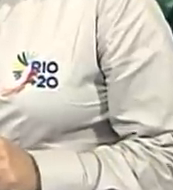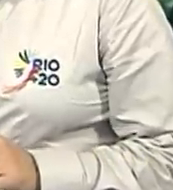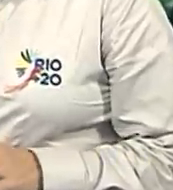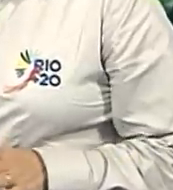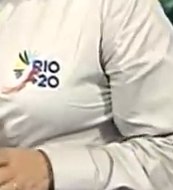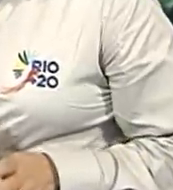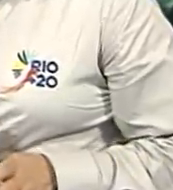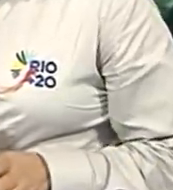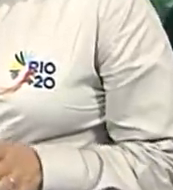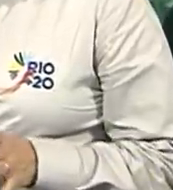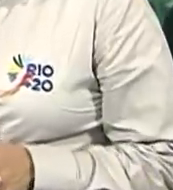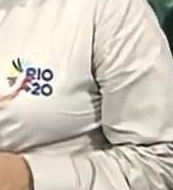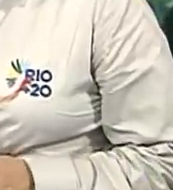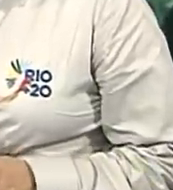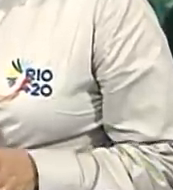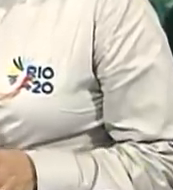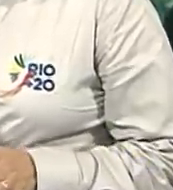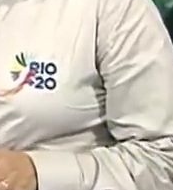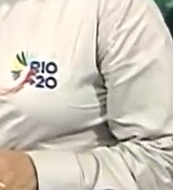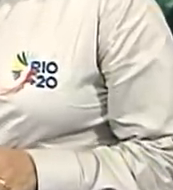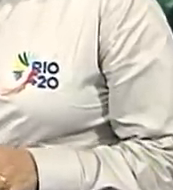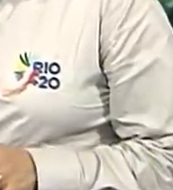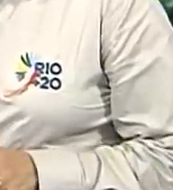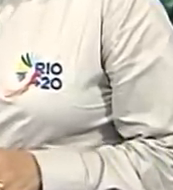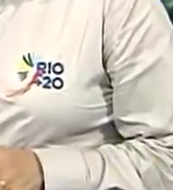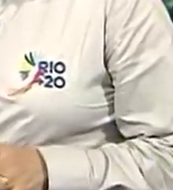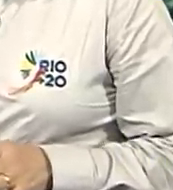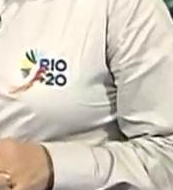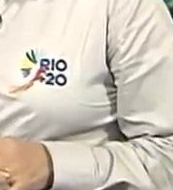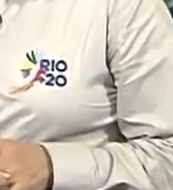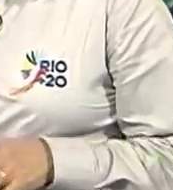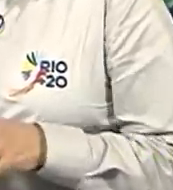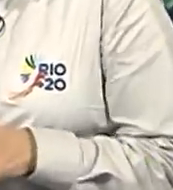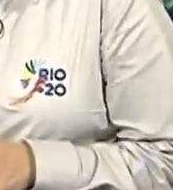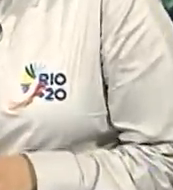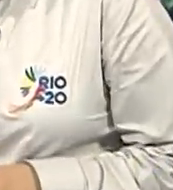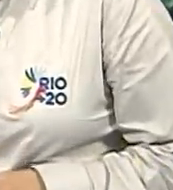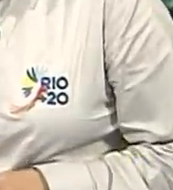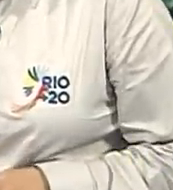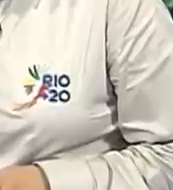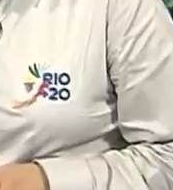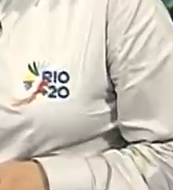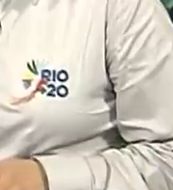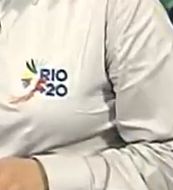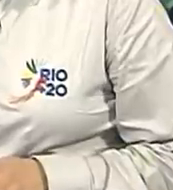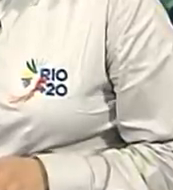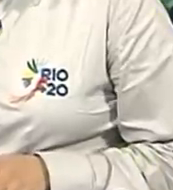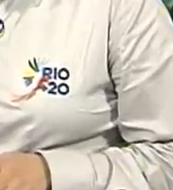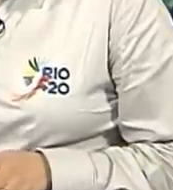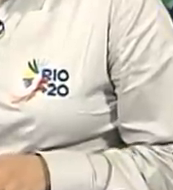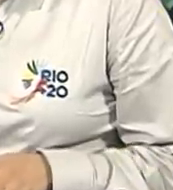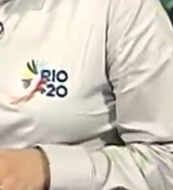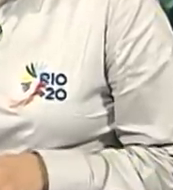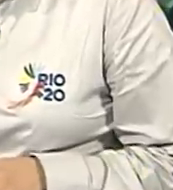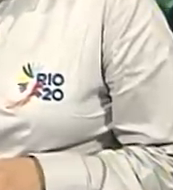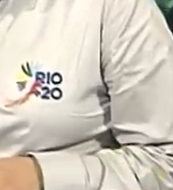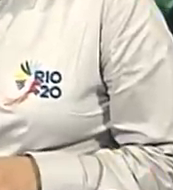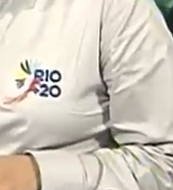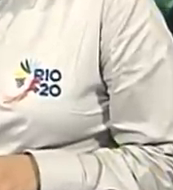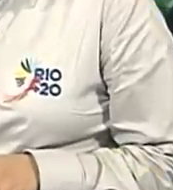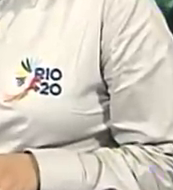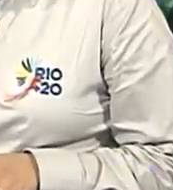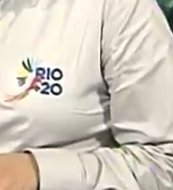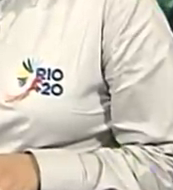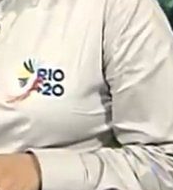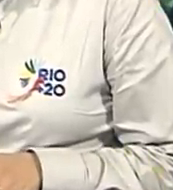Interrompemos a transmissão do diálogo, do segundo diálogo da Rio Mais 20, para irmos direto à sala de imprensa do Pavilhão 3, aqui no Rio